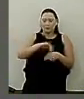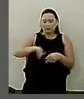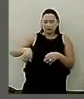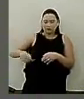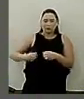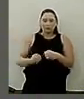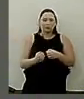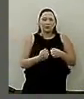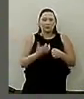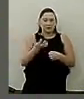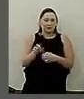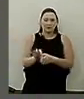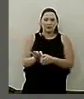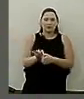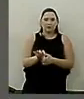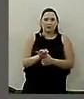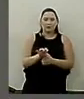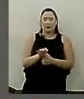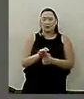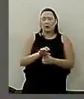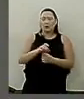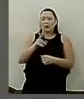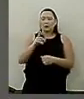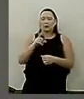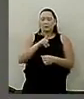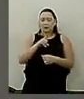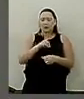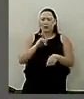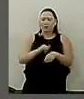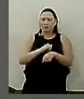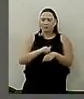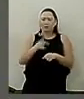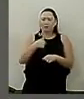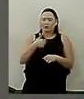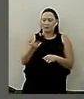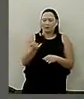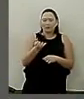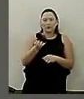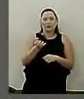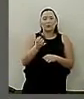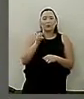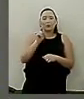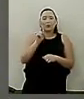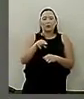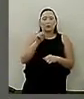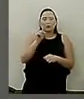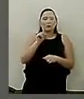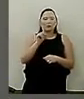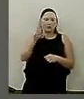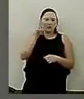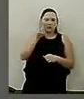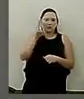quis. Essa expressão, quantas vezes eu quis, ela remete à história de Jerusalém.